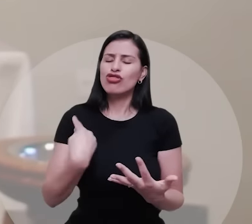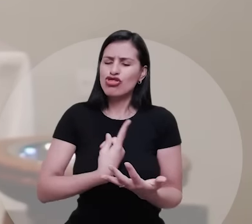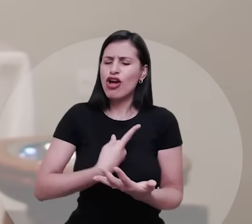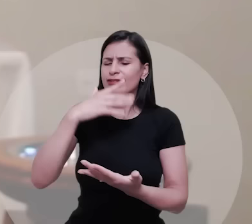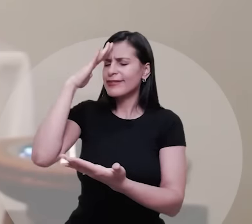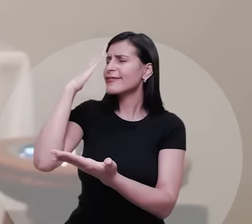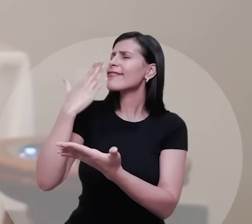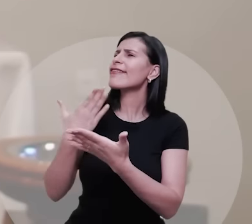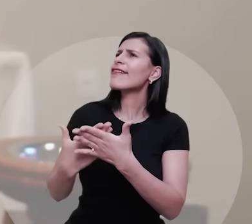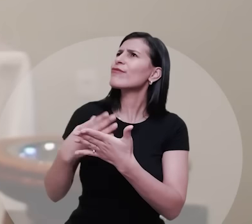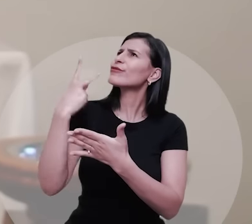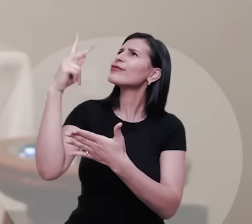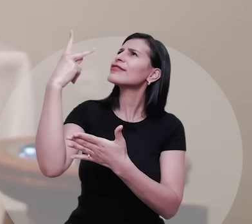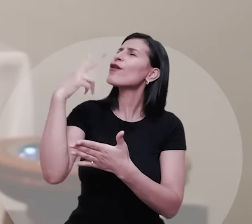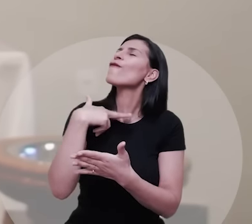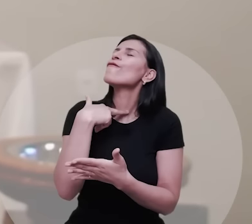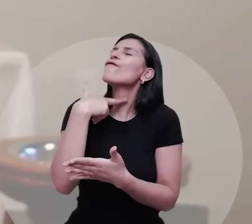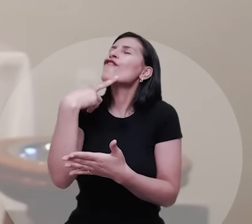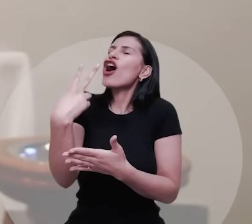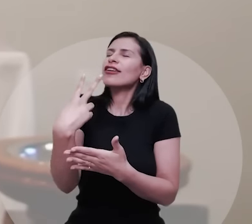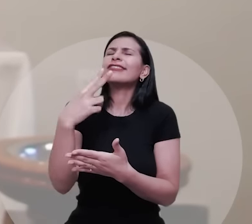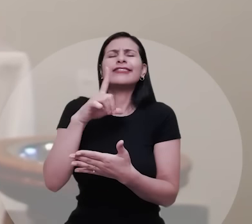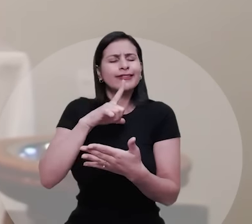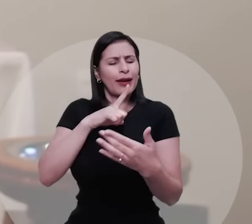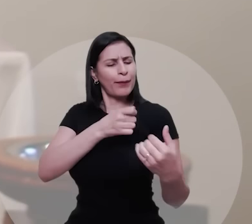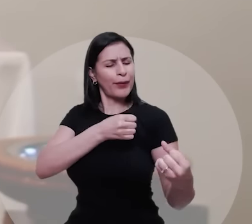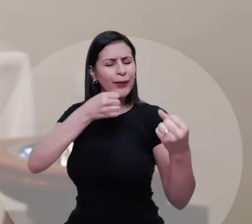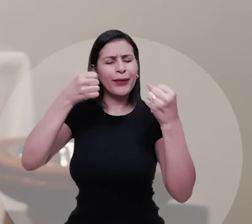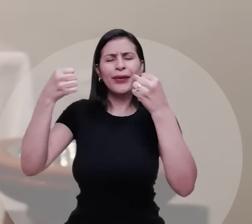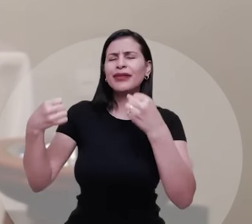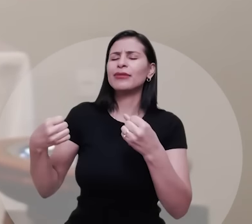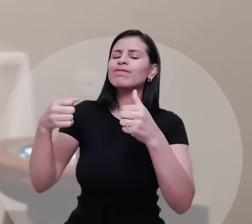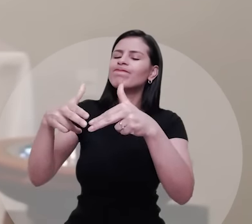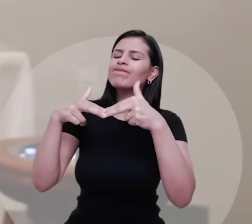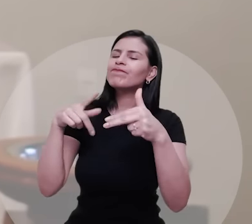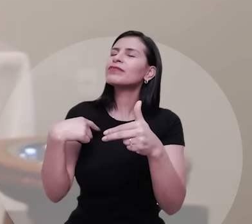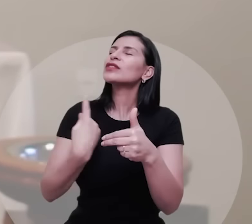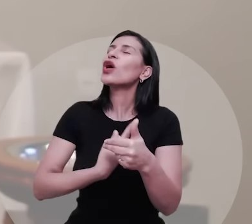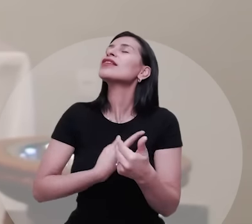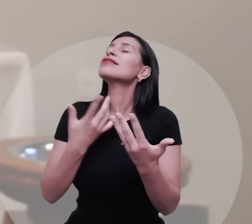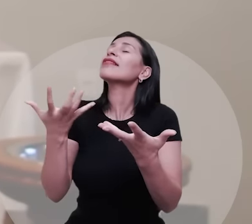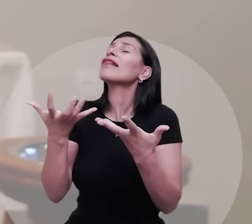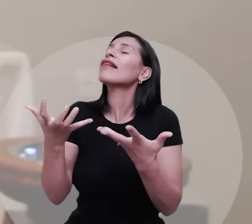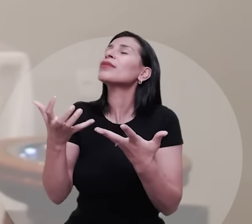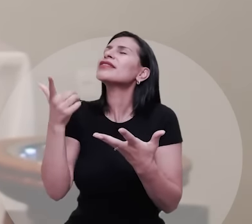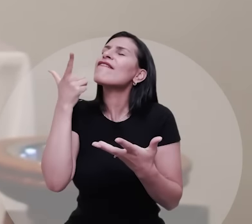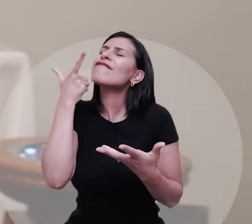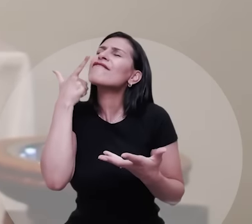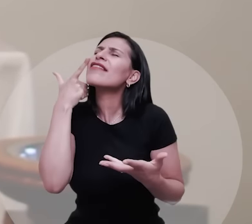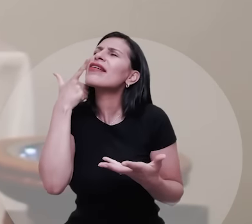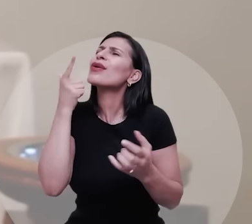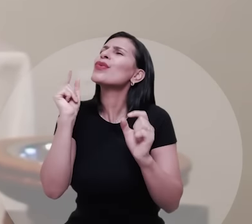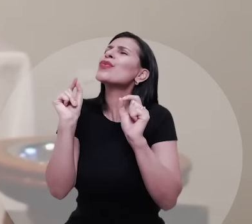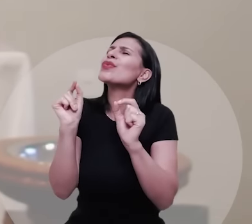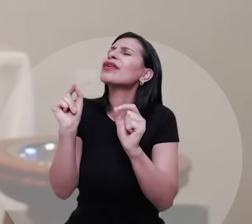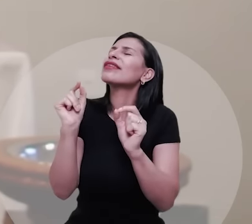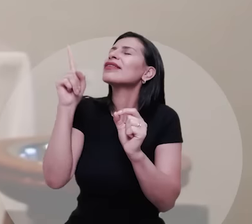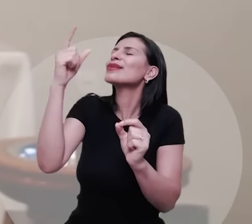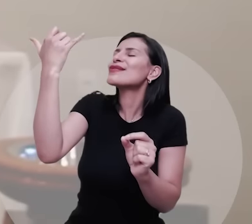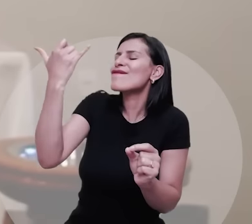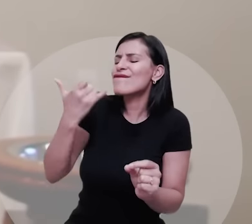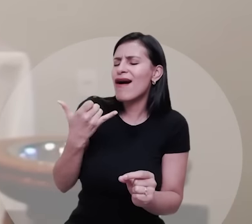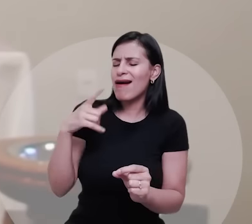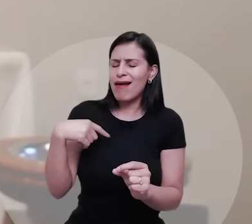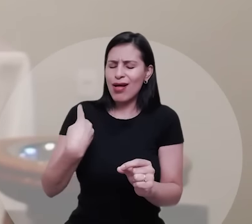O Senhor dá força ao seu povo. O Senhor os abençoa com paz. Assim como diz o